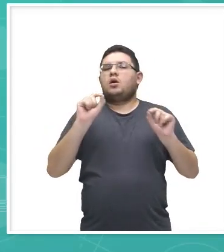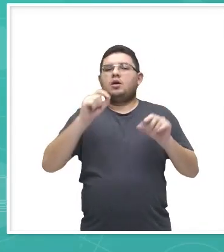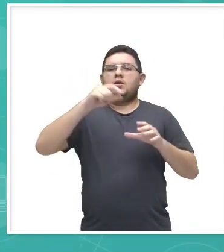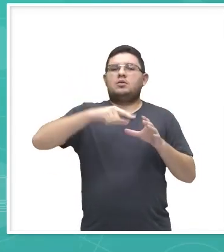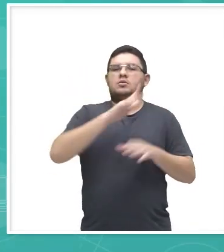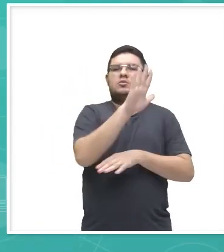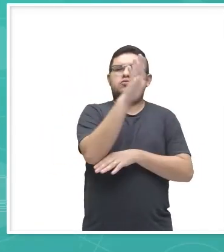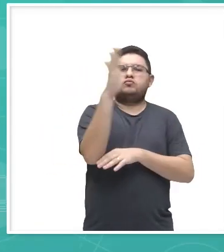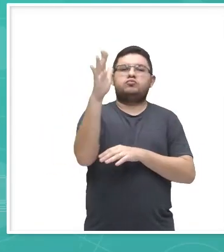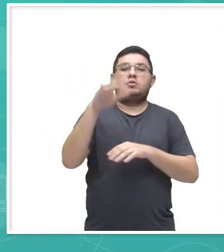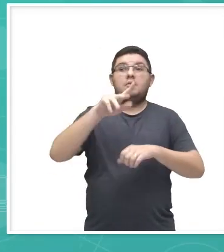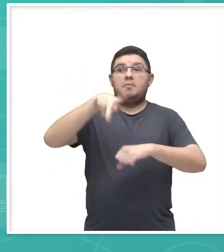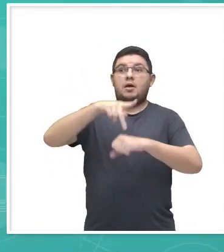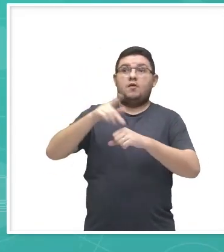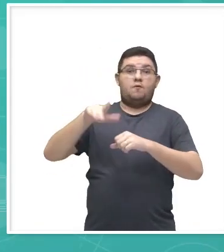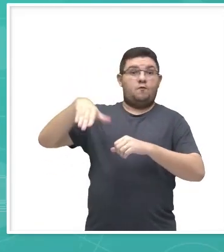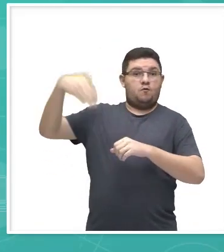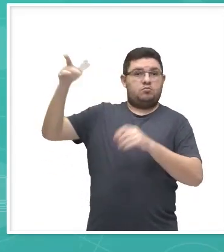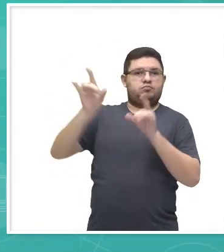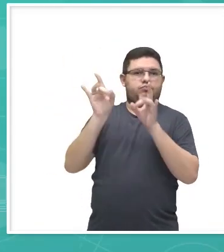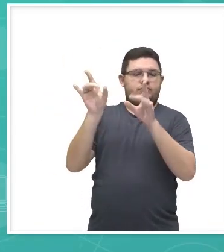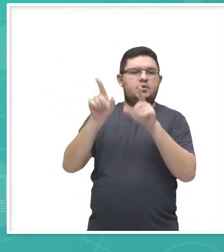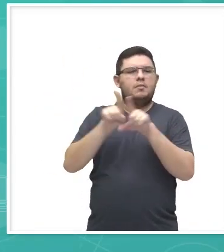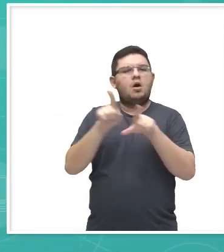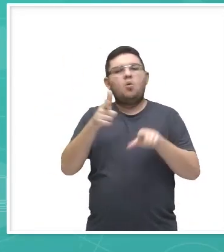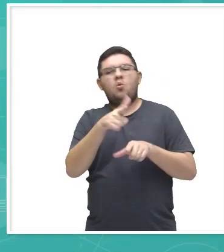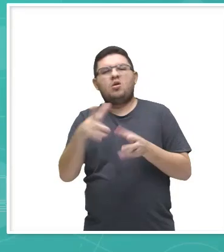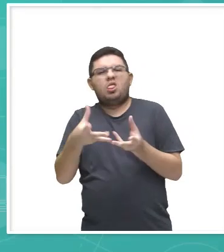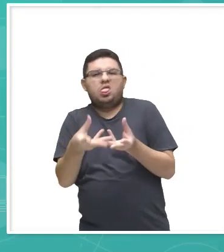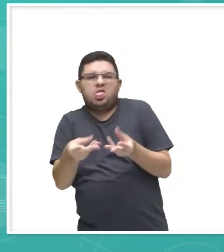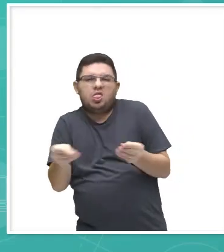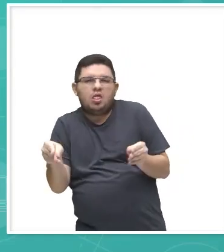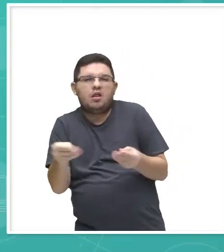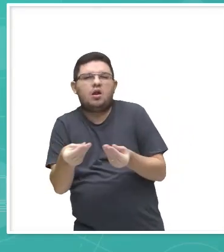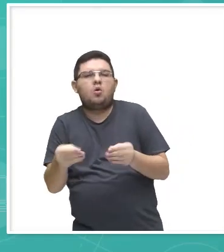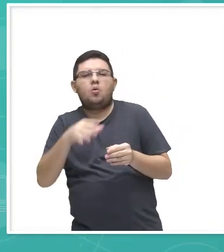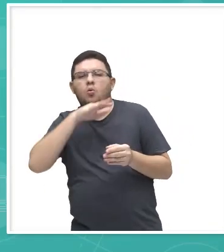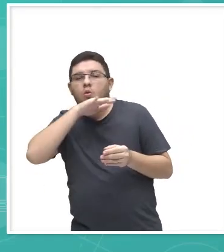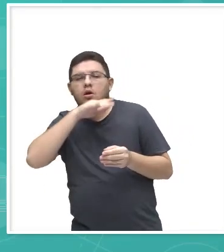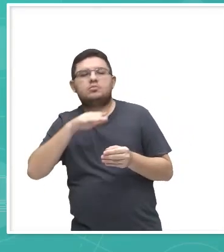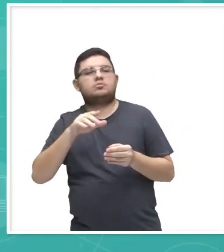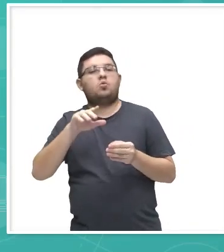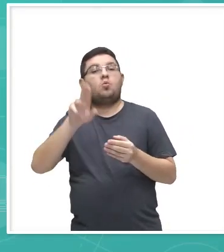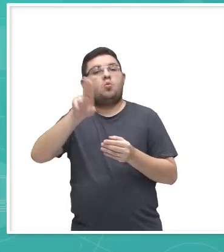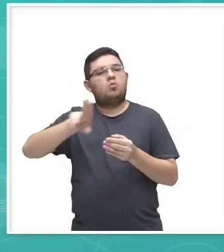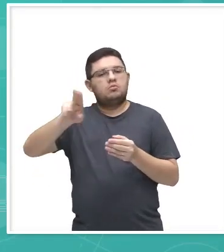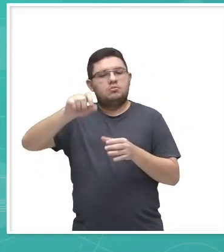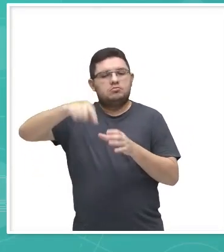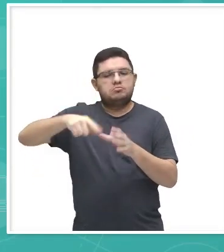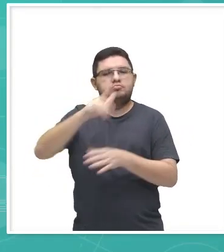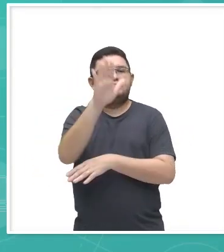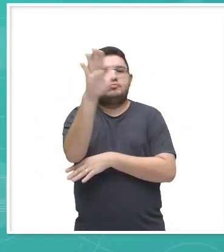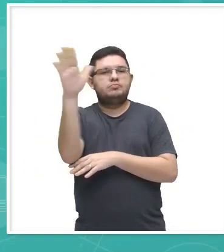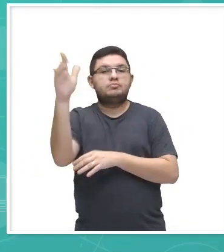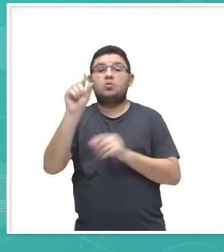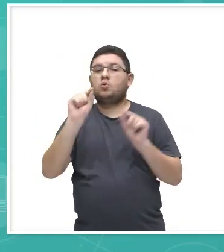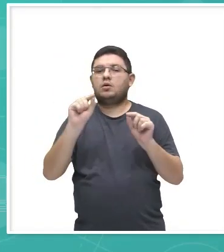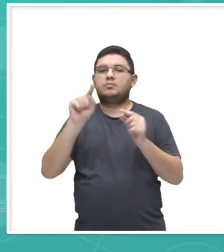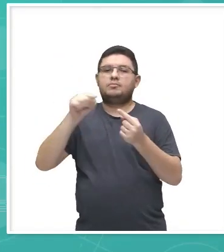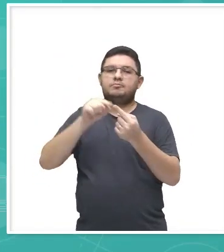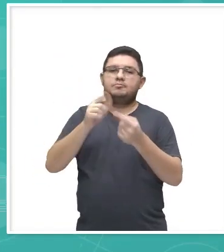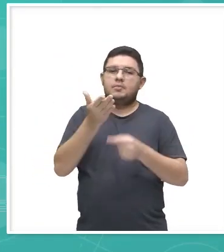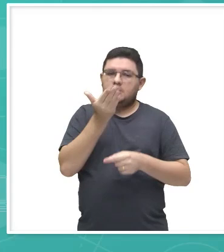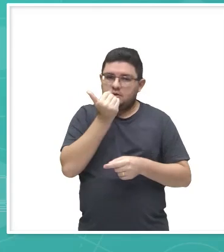manejo maior aí com esse tipo de solo. Então, a gente tem aí que geralmente eles são cultivados em geral nas